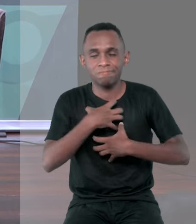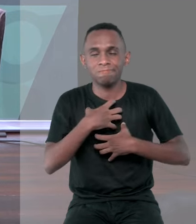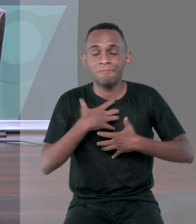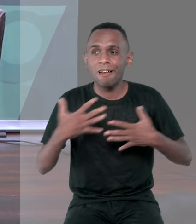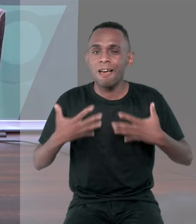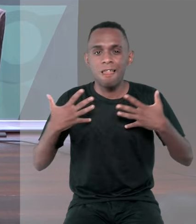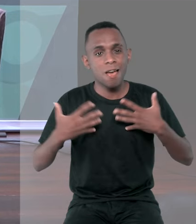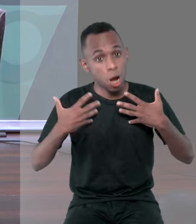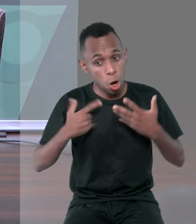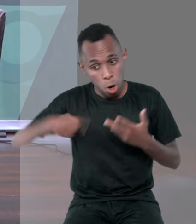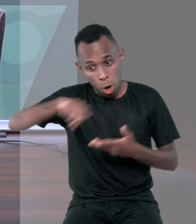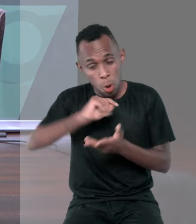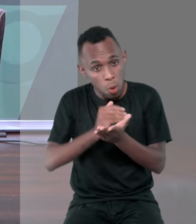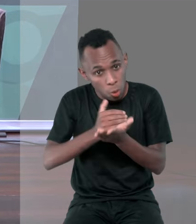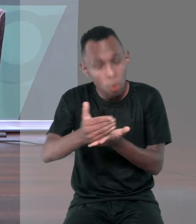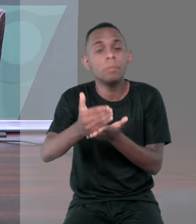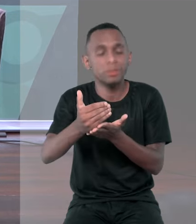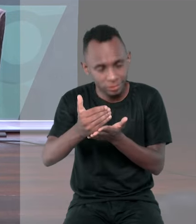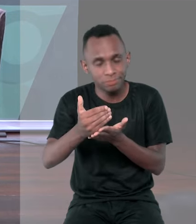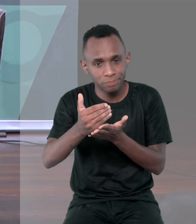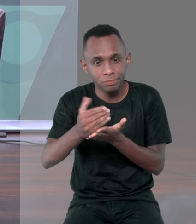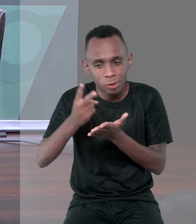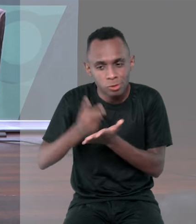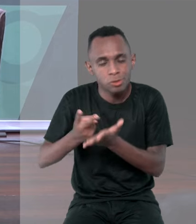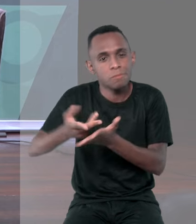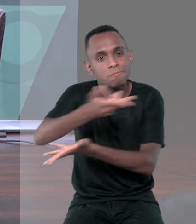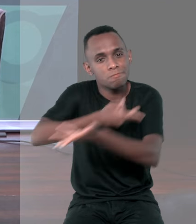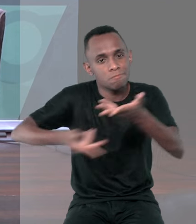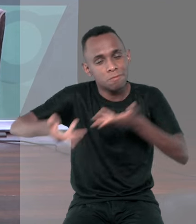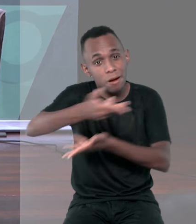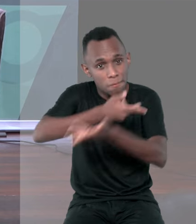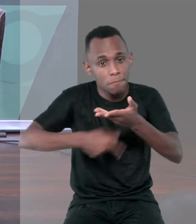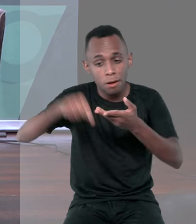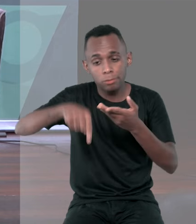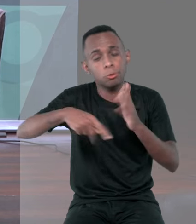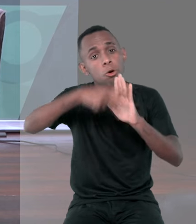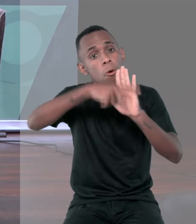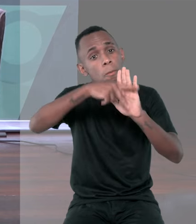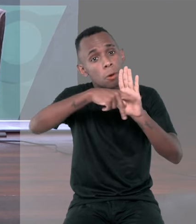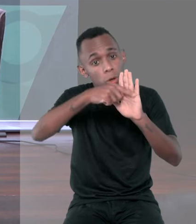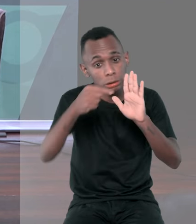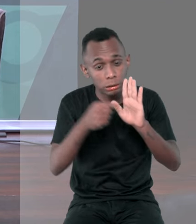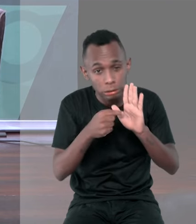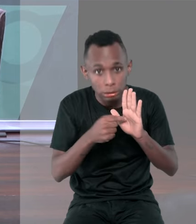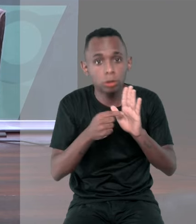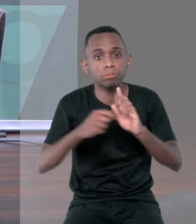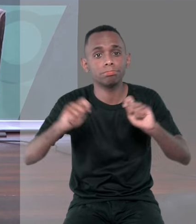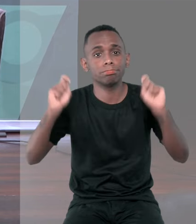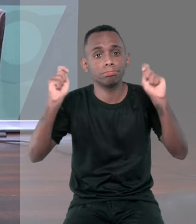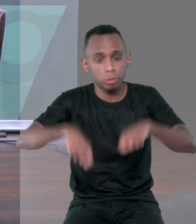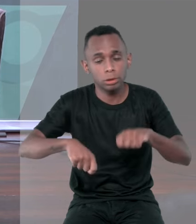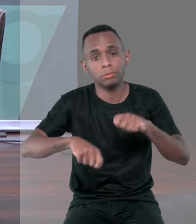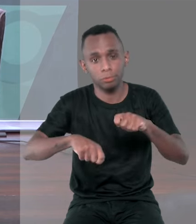que a gente inicia essa edição do Sempre um Papo, que é um projeto viabilizado por meio